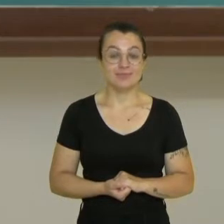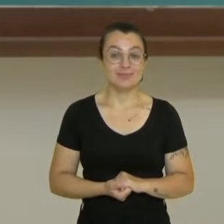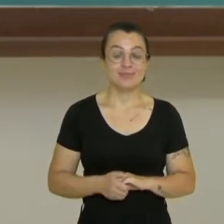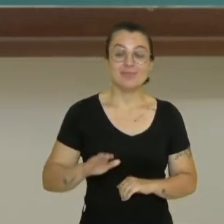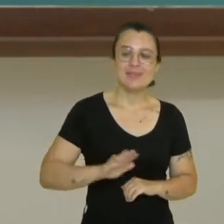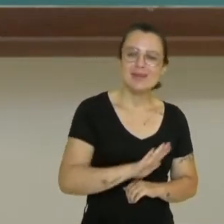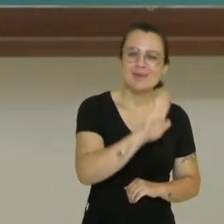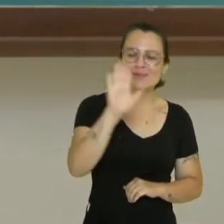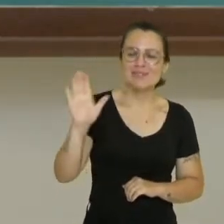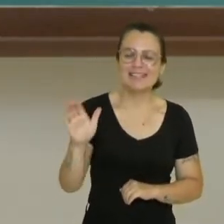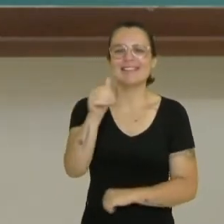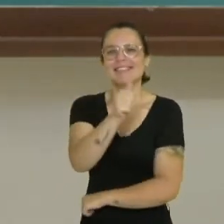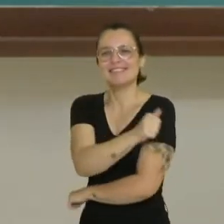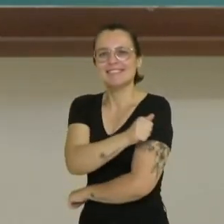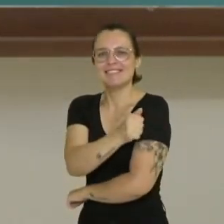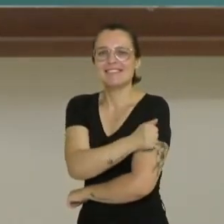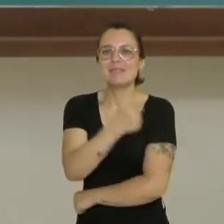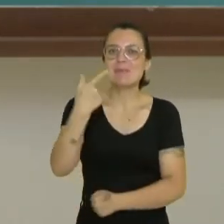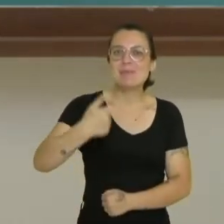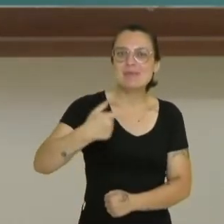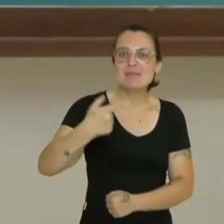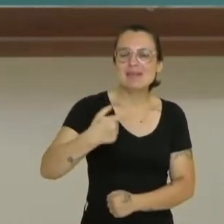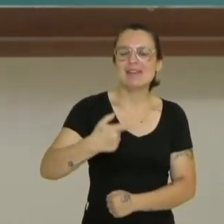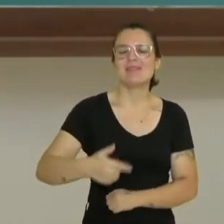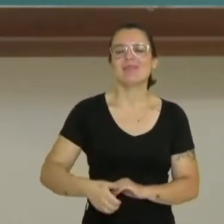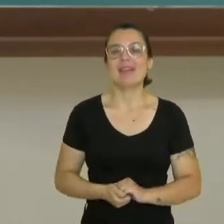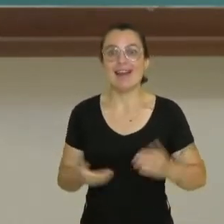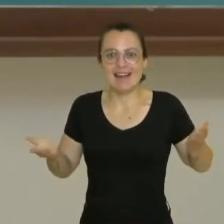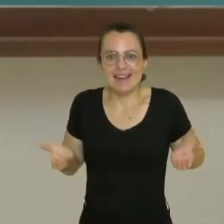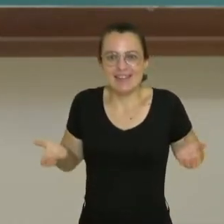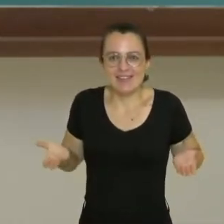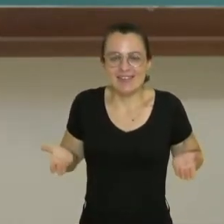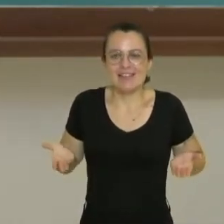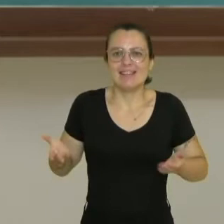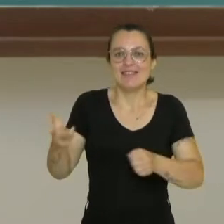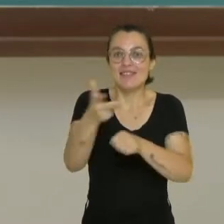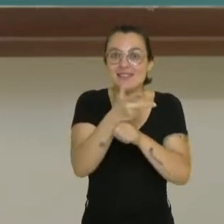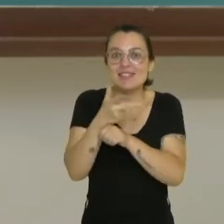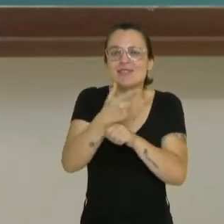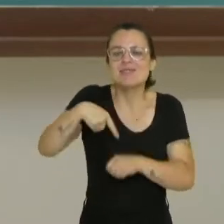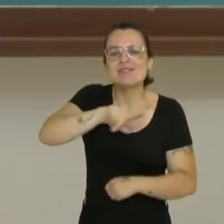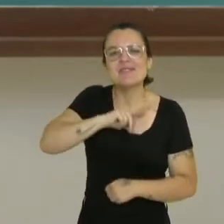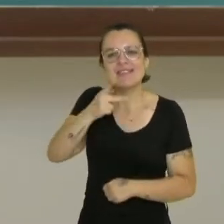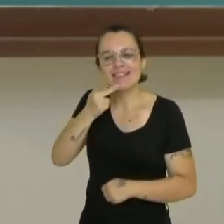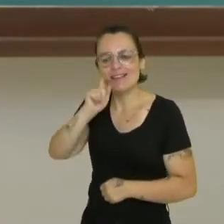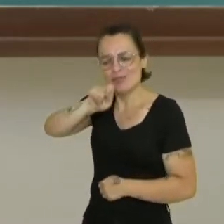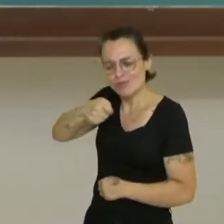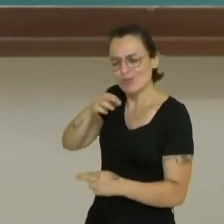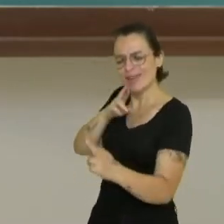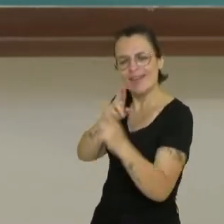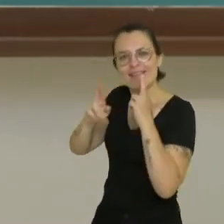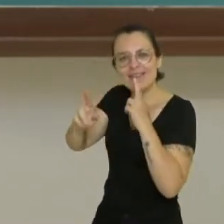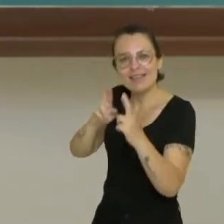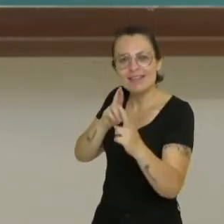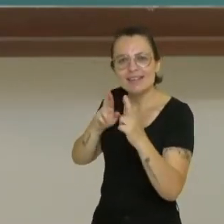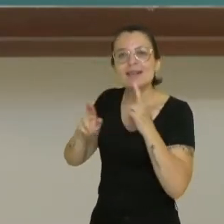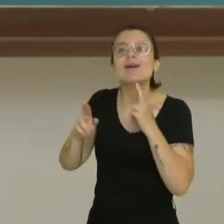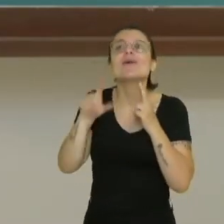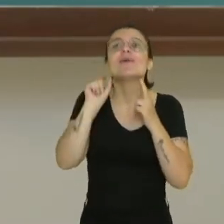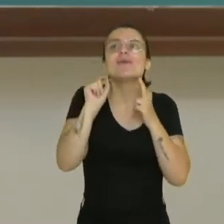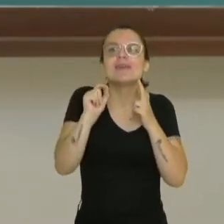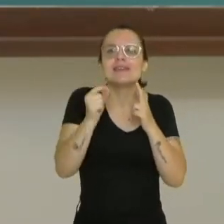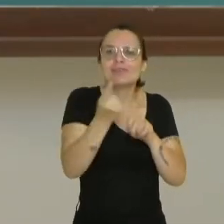Olá, estudantes da primeira série do ensino médio. Nesse vídeo a gente vai conversar sobre as relações entre despesas